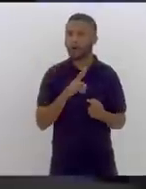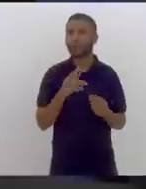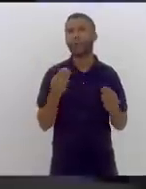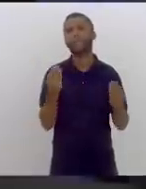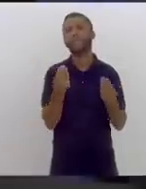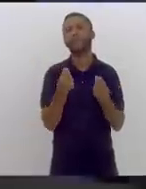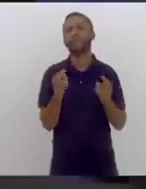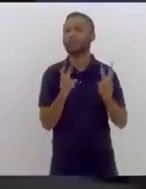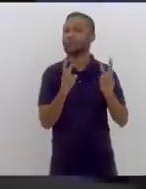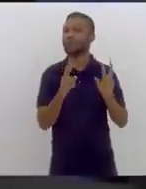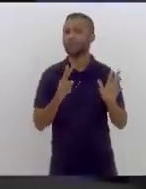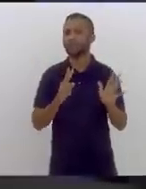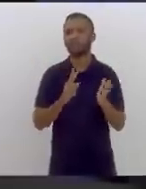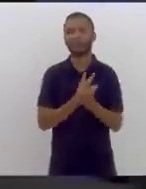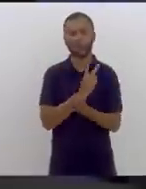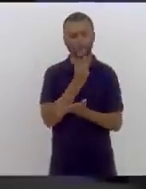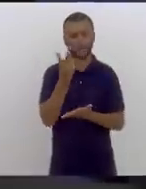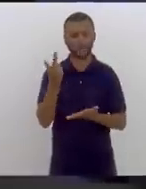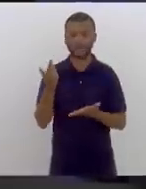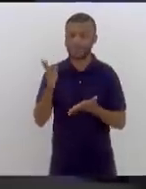dos casos nada